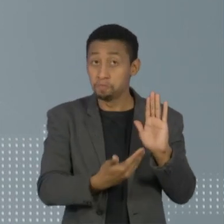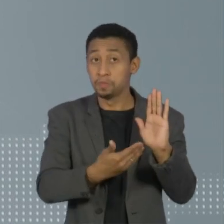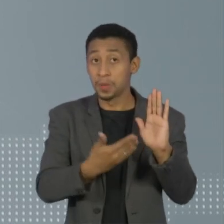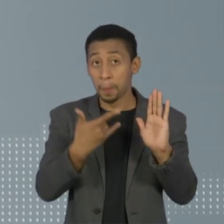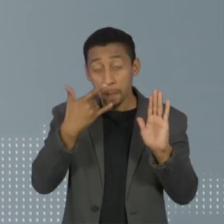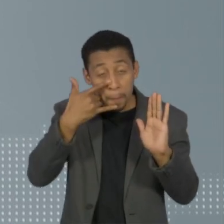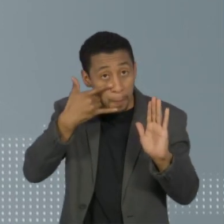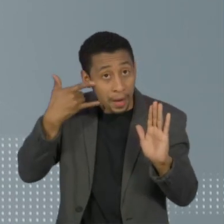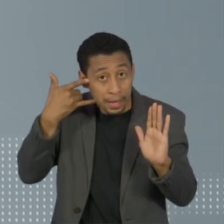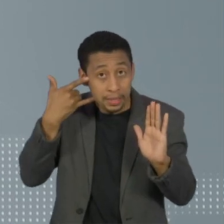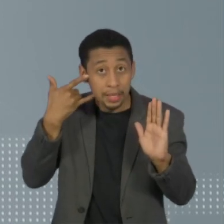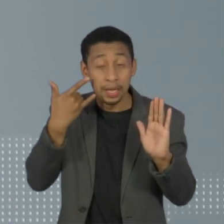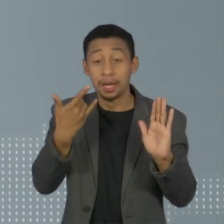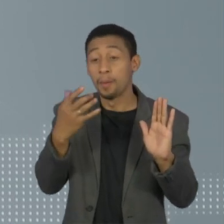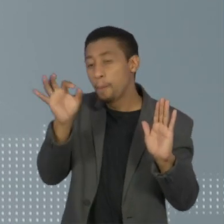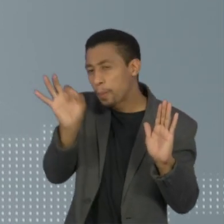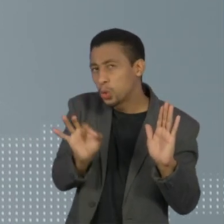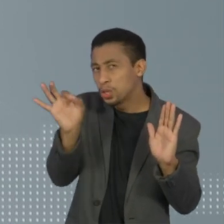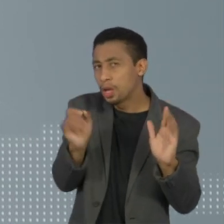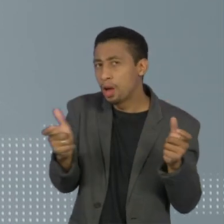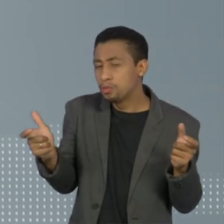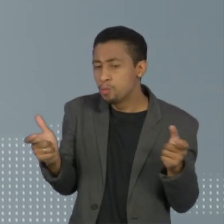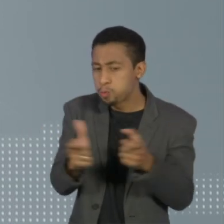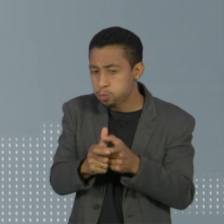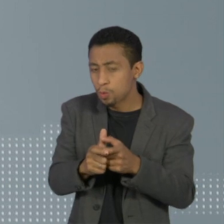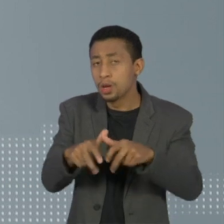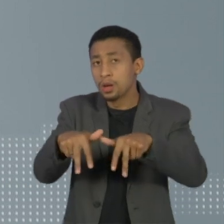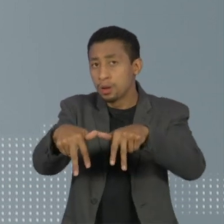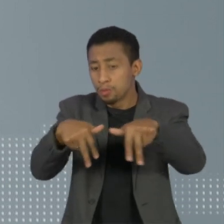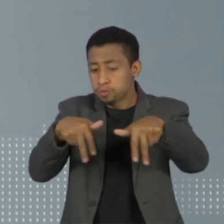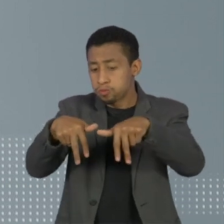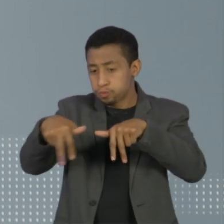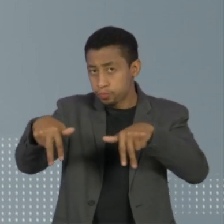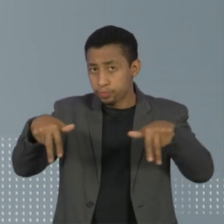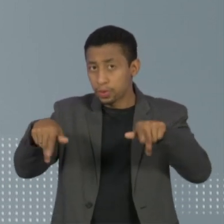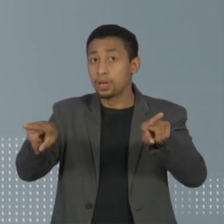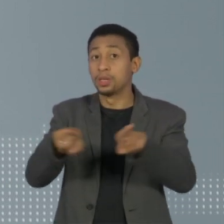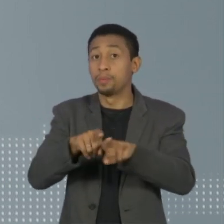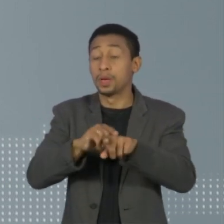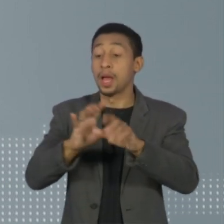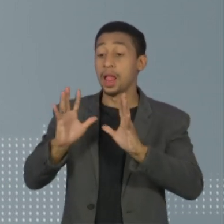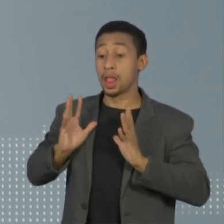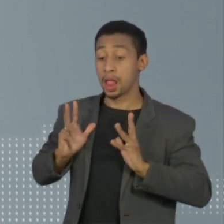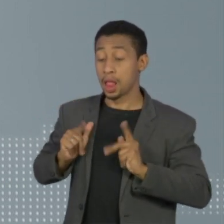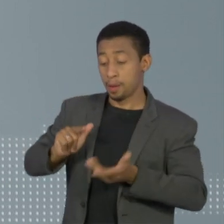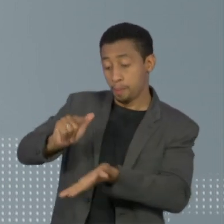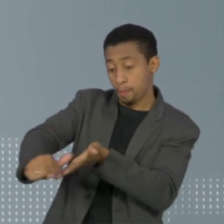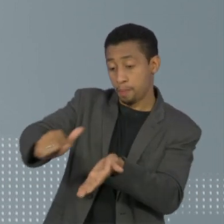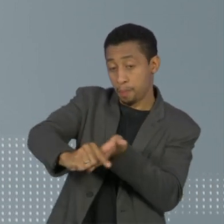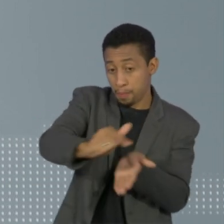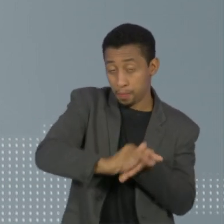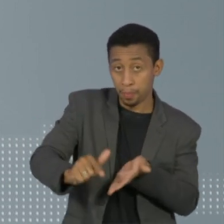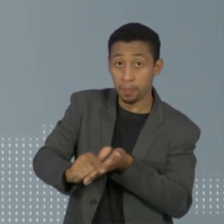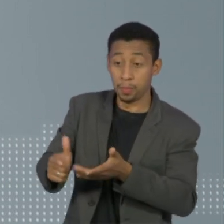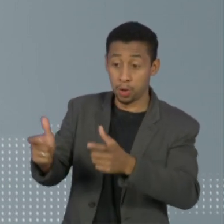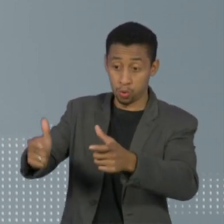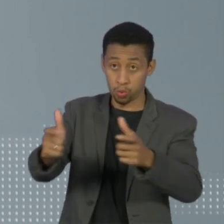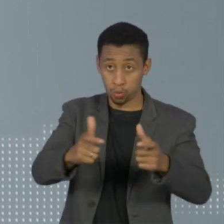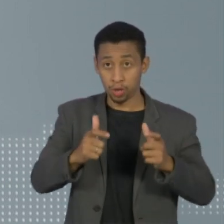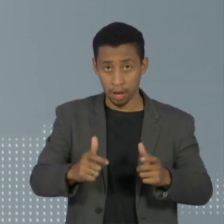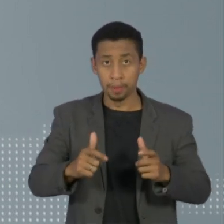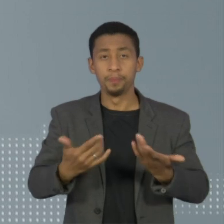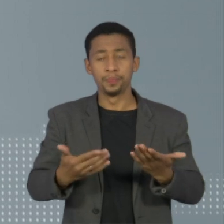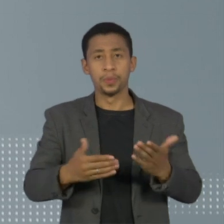uso de máscara a redução da capacidade de distanciamento social e higienização dos ambientes a retomada das atividades curriculares